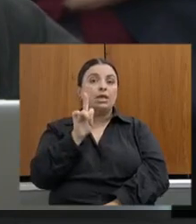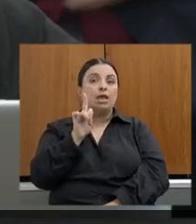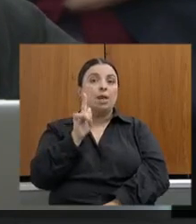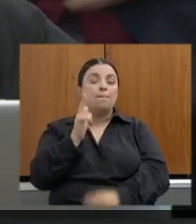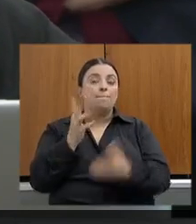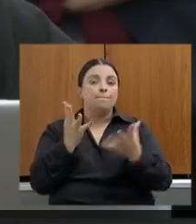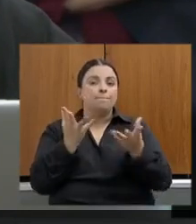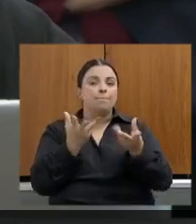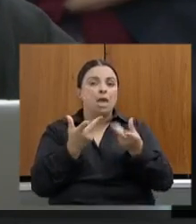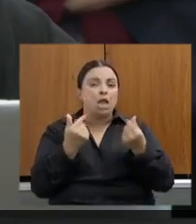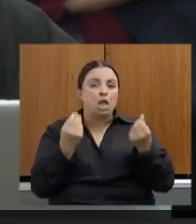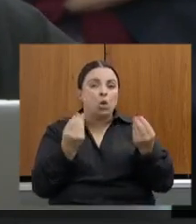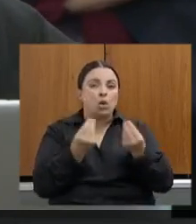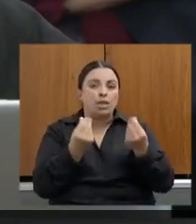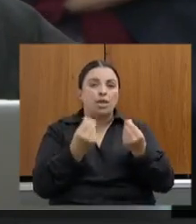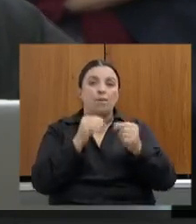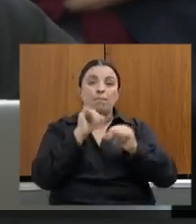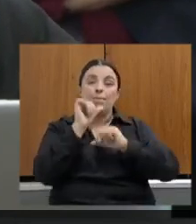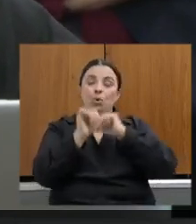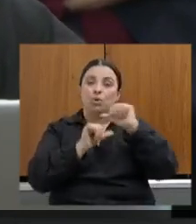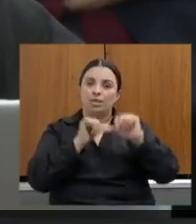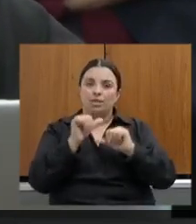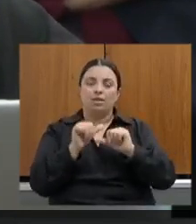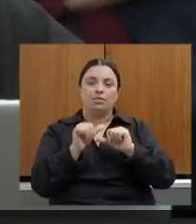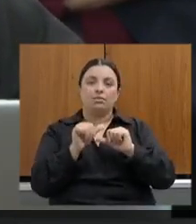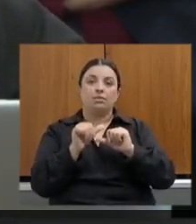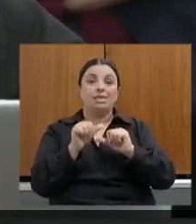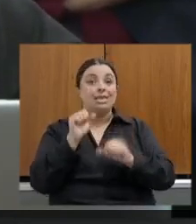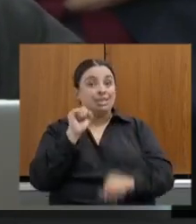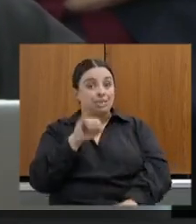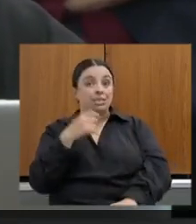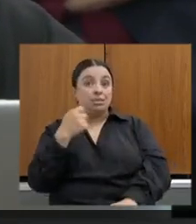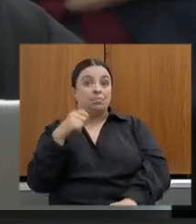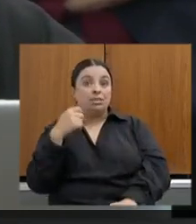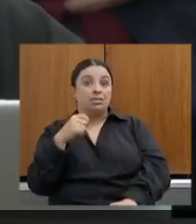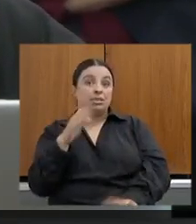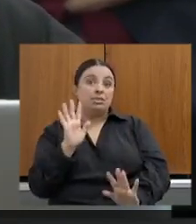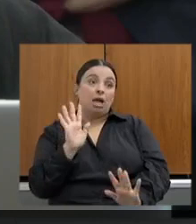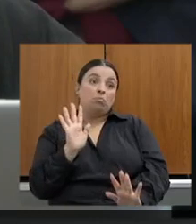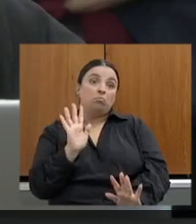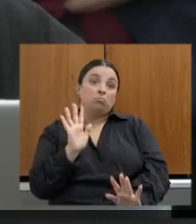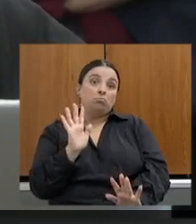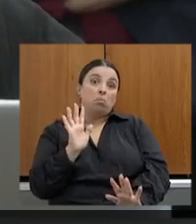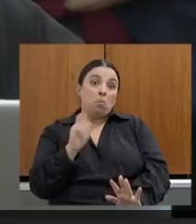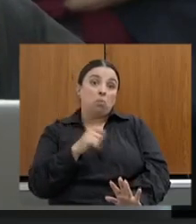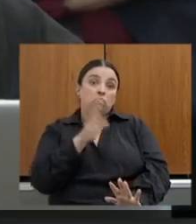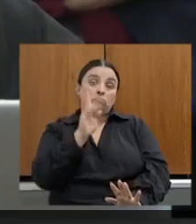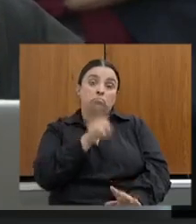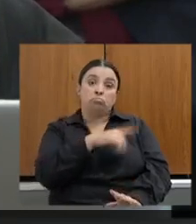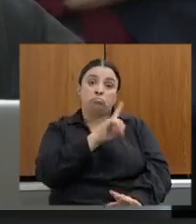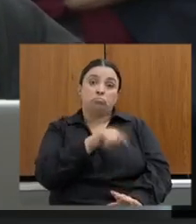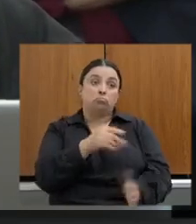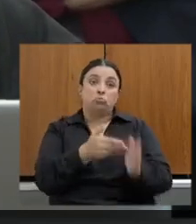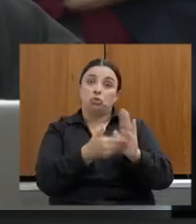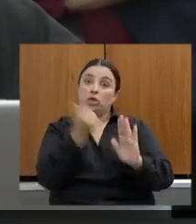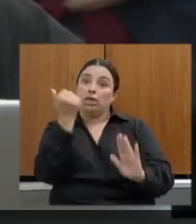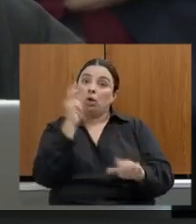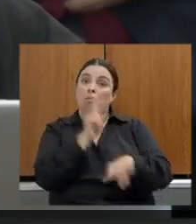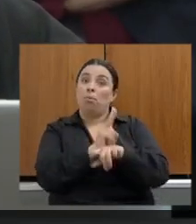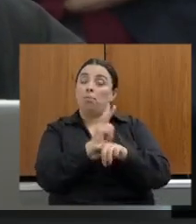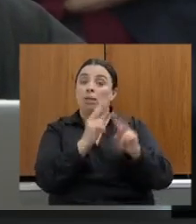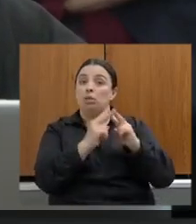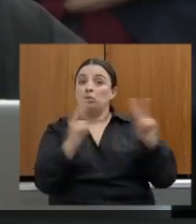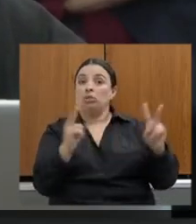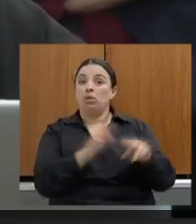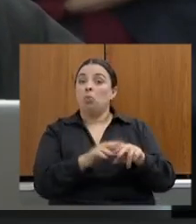melhorias mudanças e se for necessário até a botar a questão do plantão digital em face do